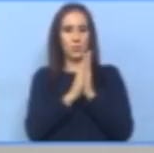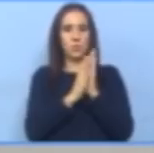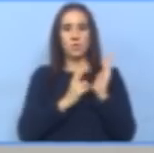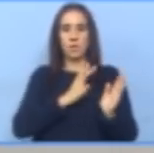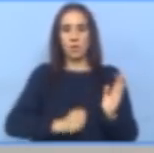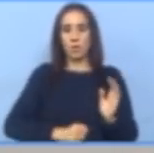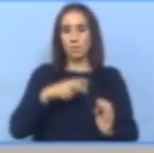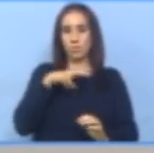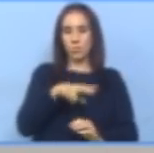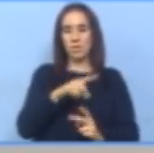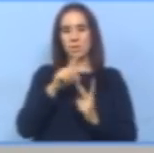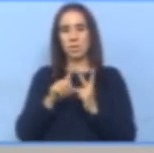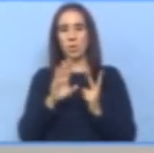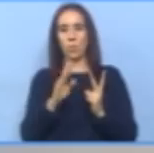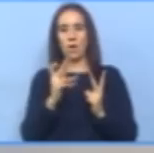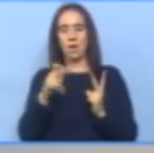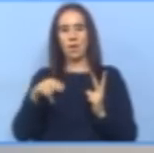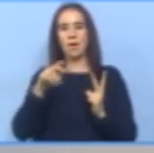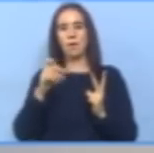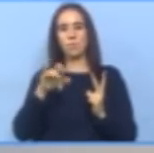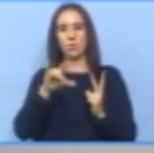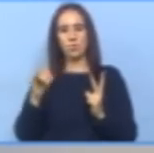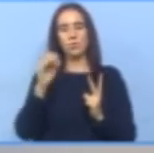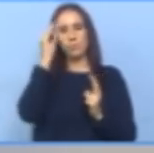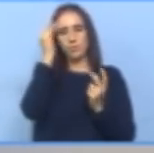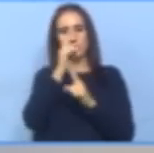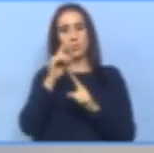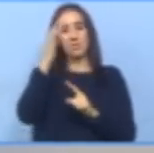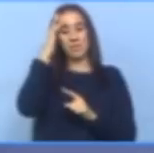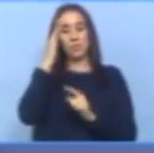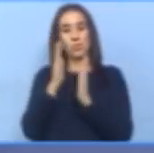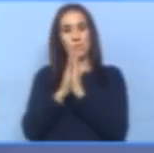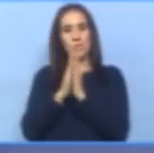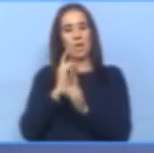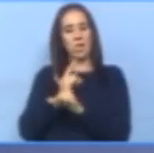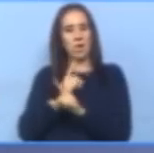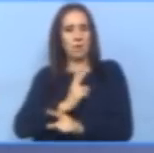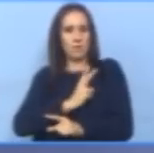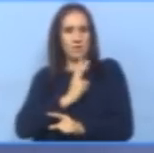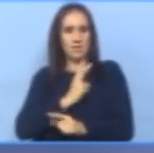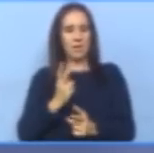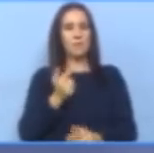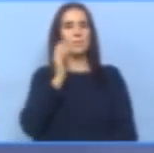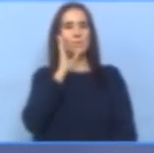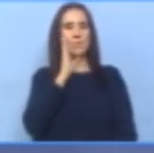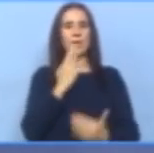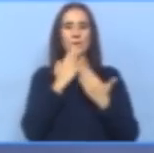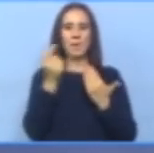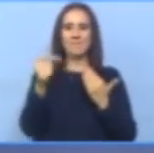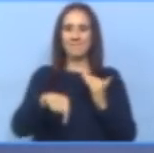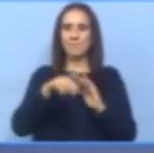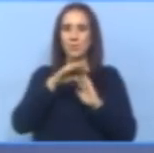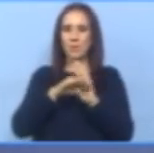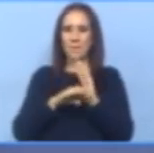Portuguesa, e Juan Ambrósio, professor de Teologia na mesma universidade. Muito boa tarde e obrigado por estarem neste